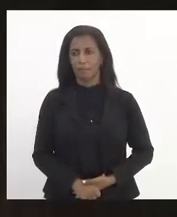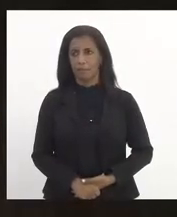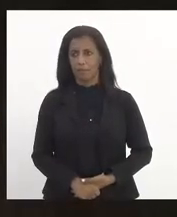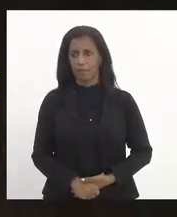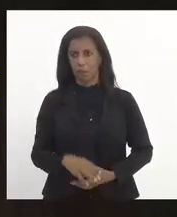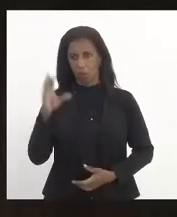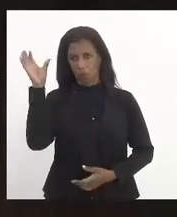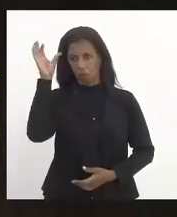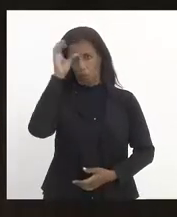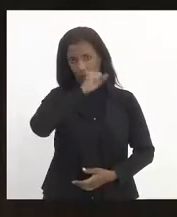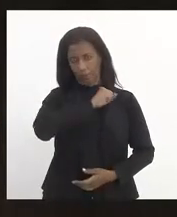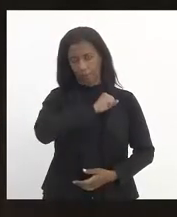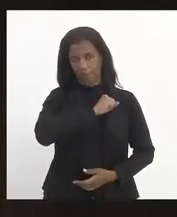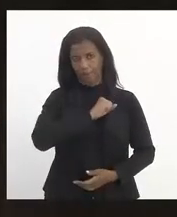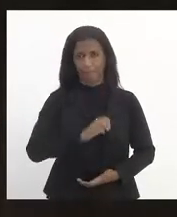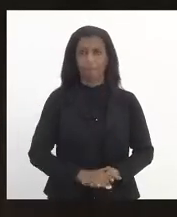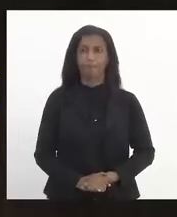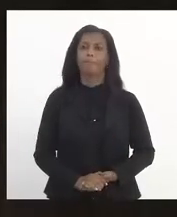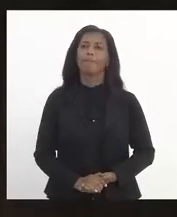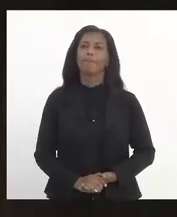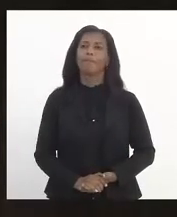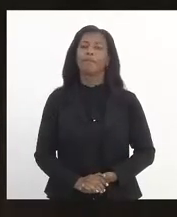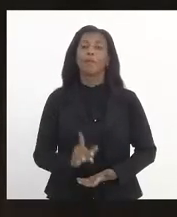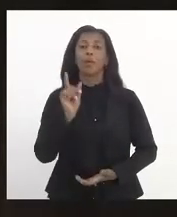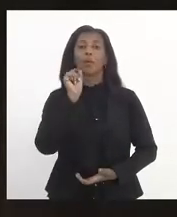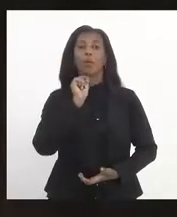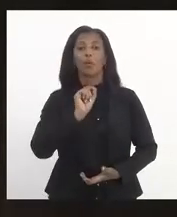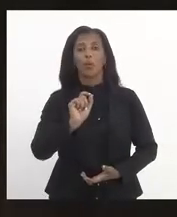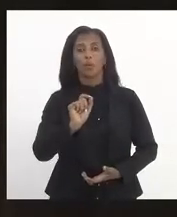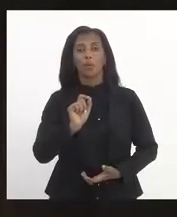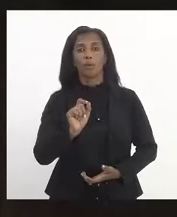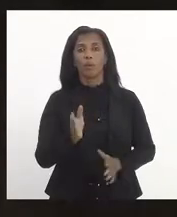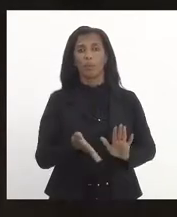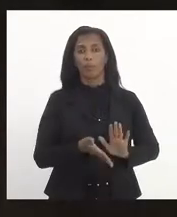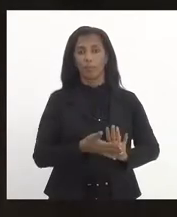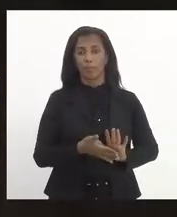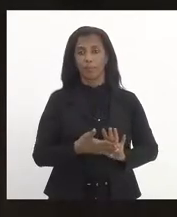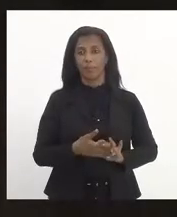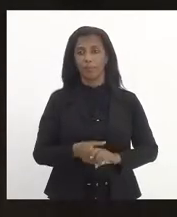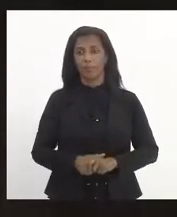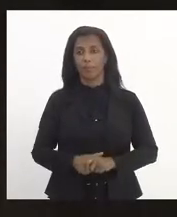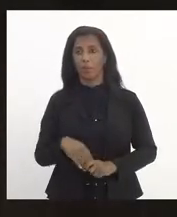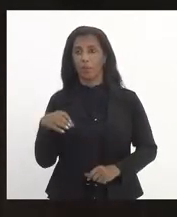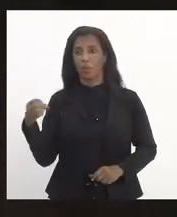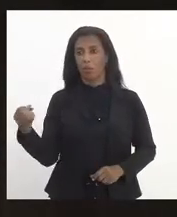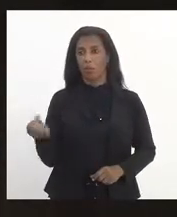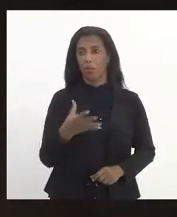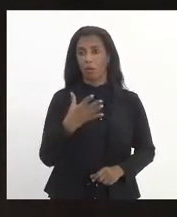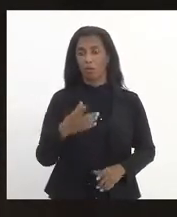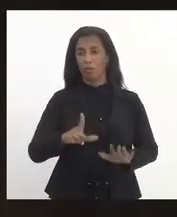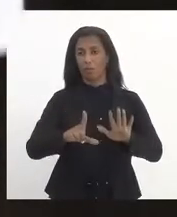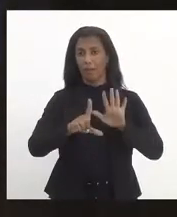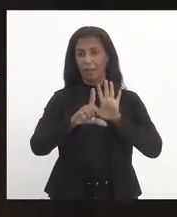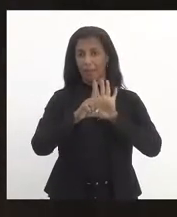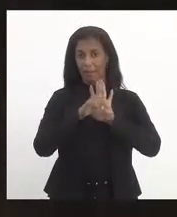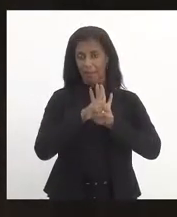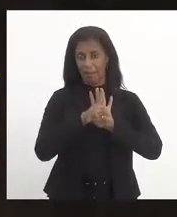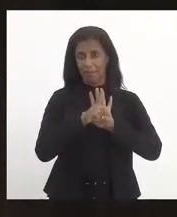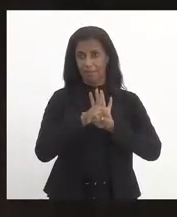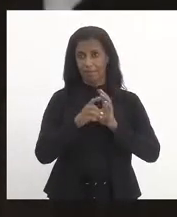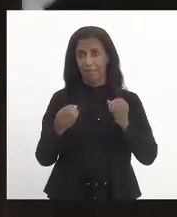Compreendeu? É isso. O que eu quero propor é uma nova lei que